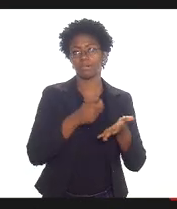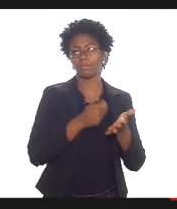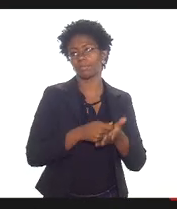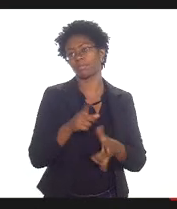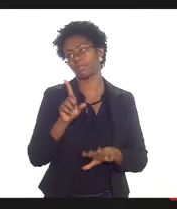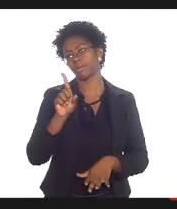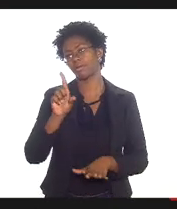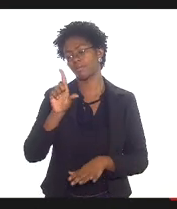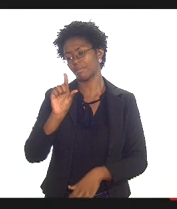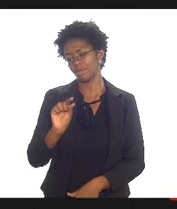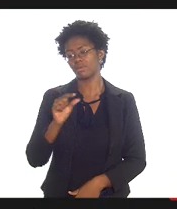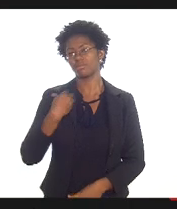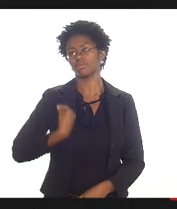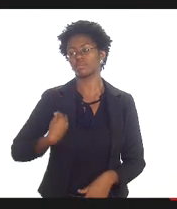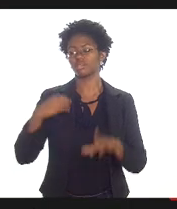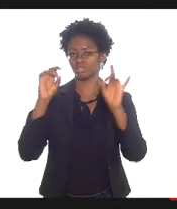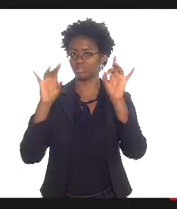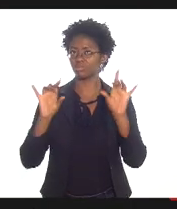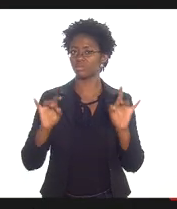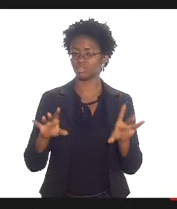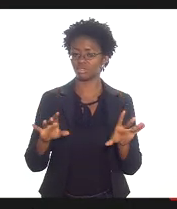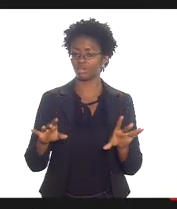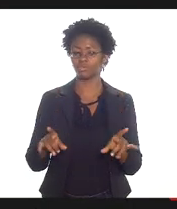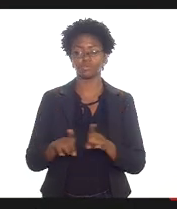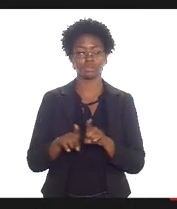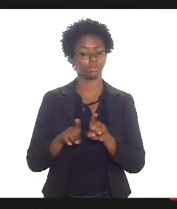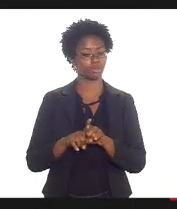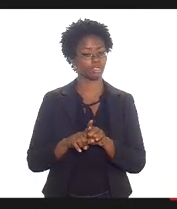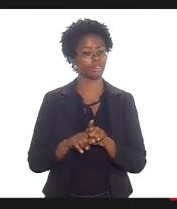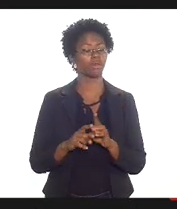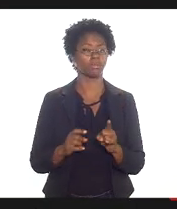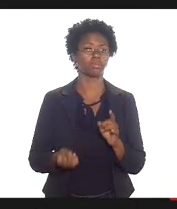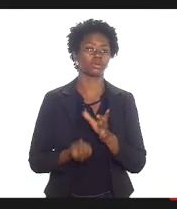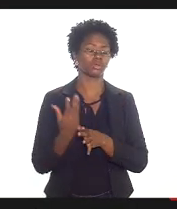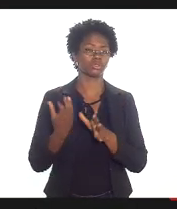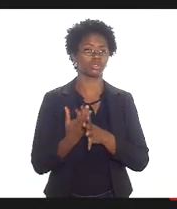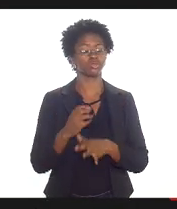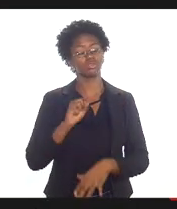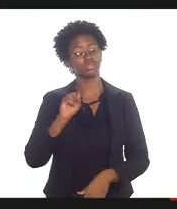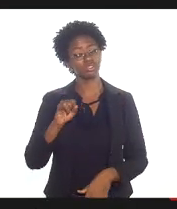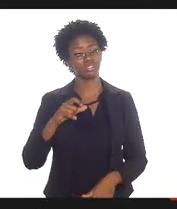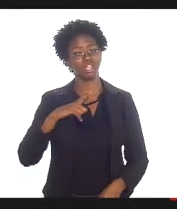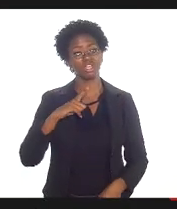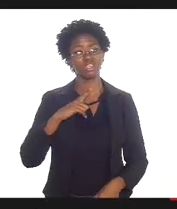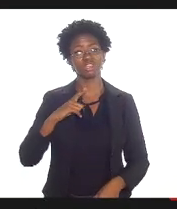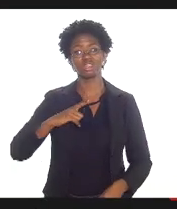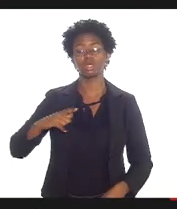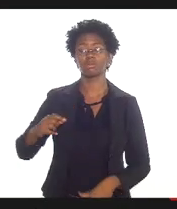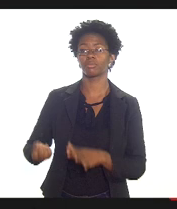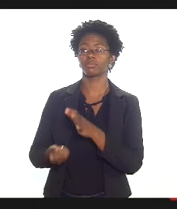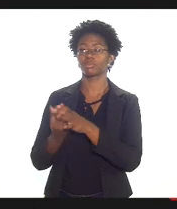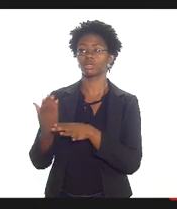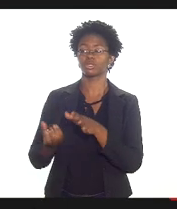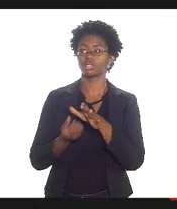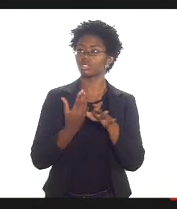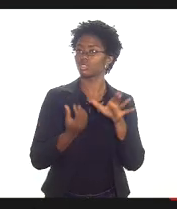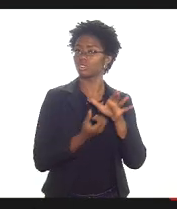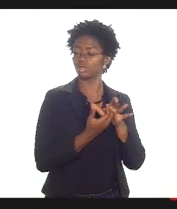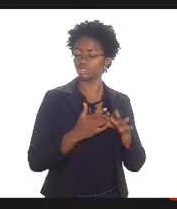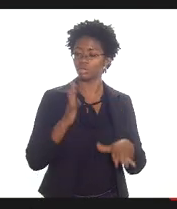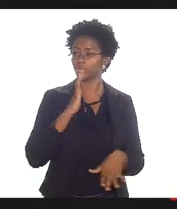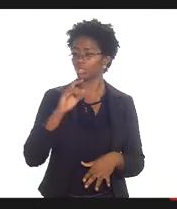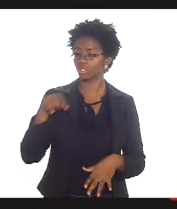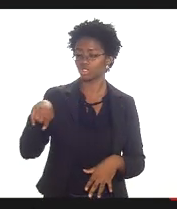especial, teoricamente, sobre a mesma produção. Então, se um campo tem uma produção constante, por exemplo, no primeiro ano ele